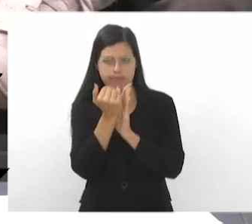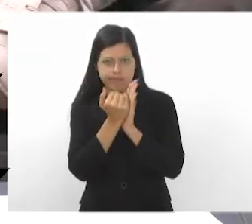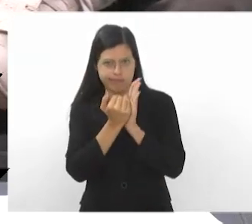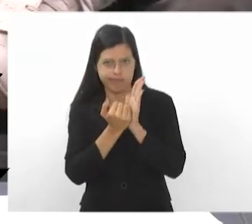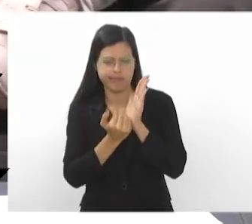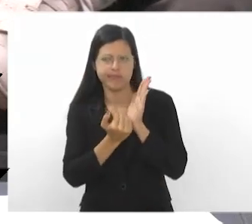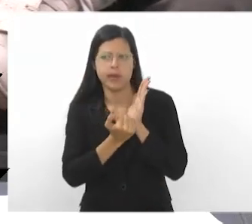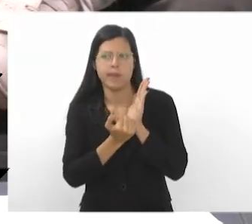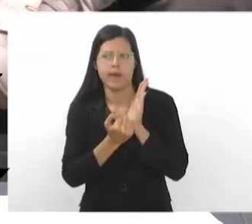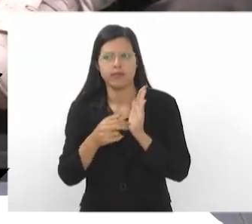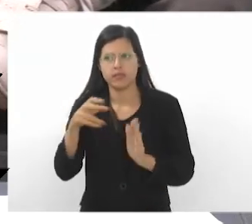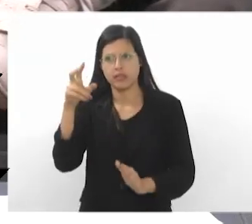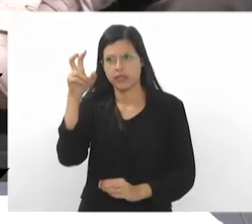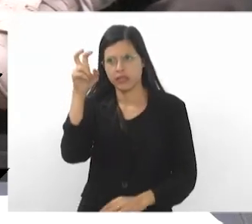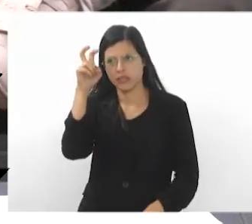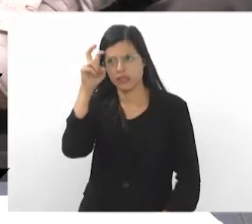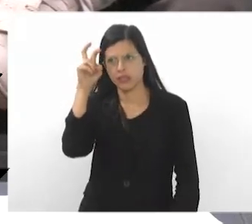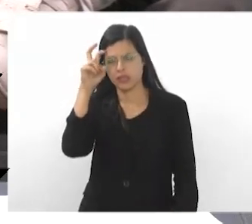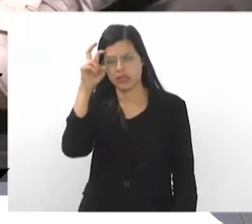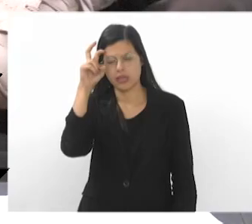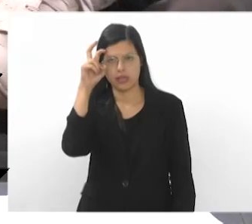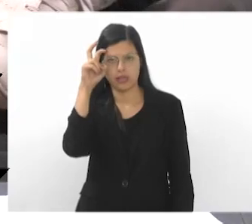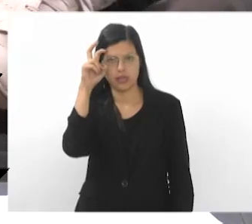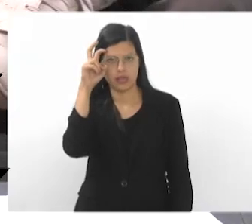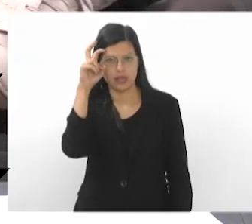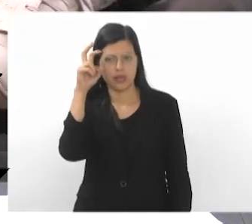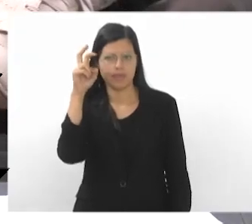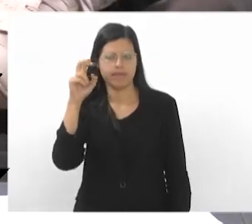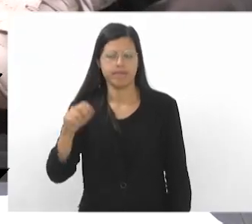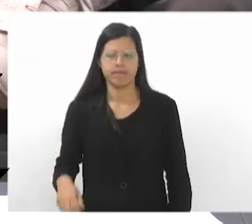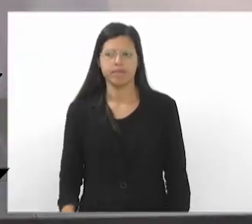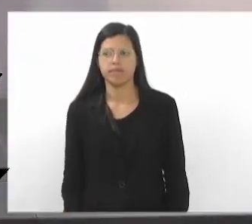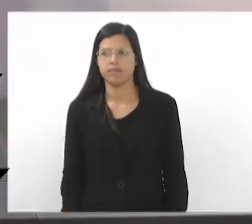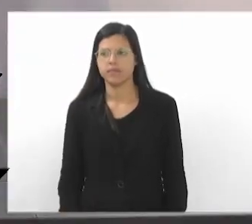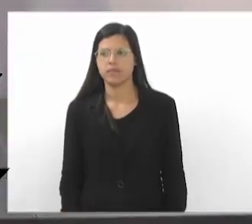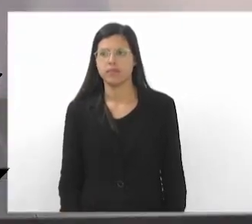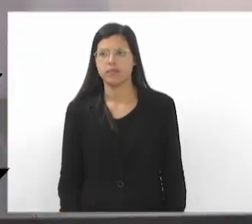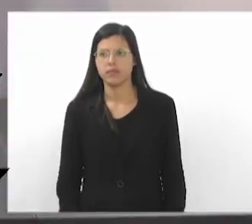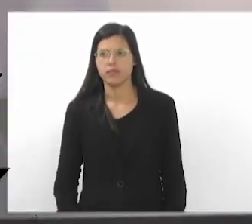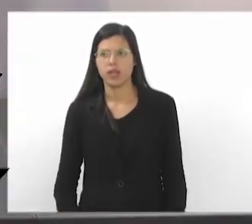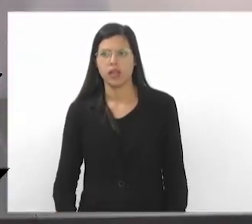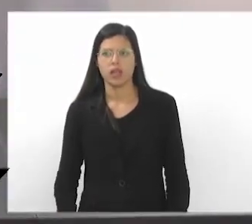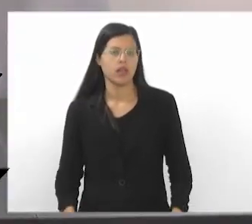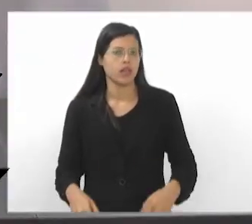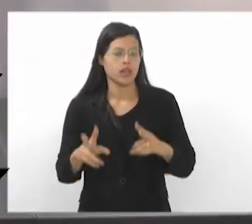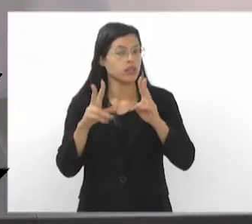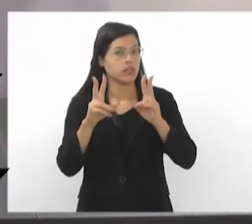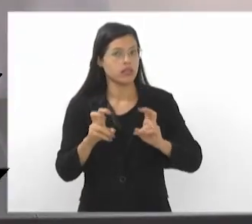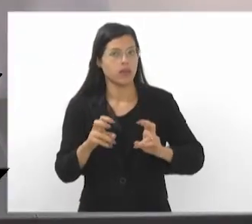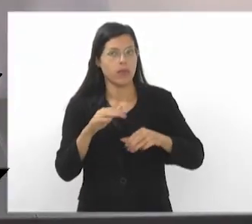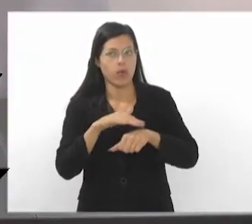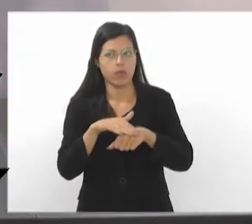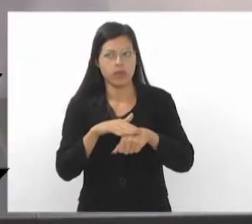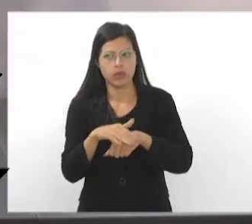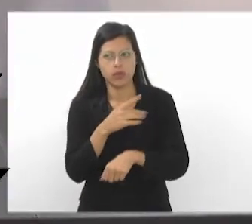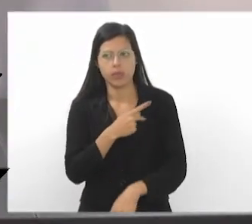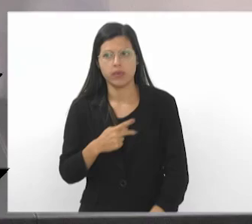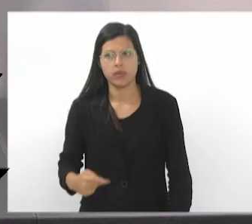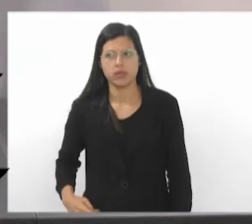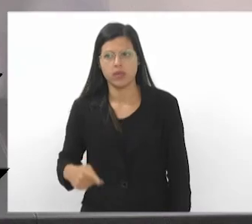na quinta-feira. Tá? Sobre esse tema, inclusive conversei com o presidente ontem à noite, de fato muitos